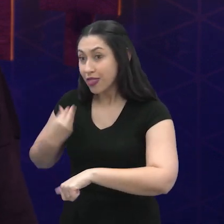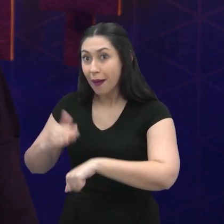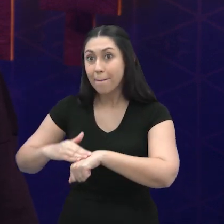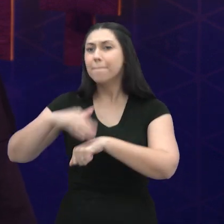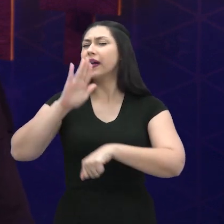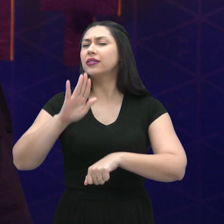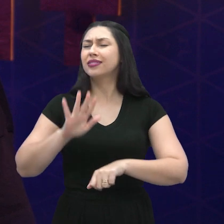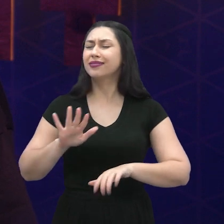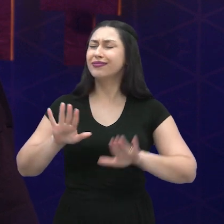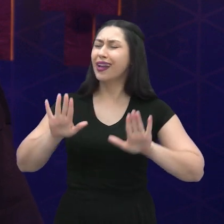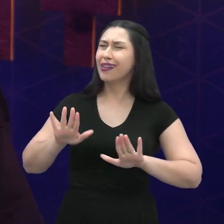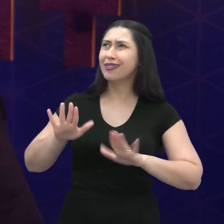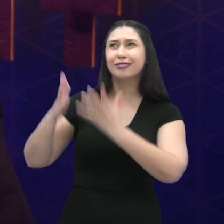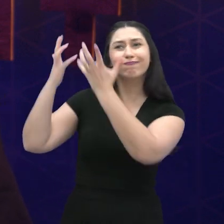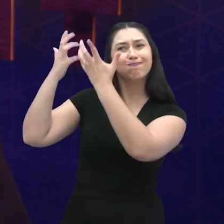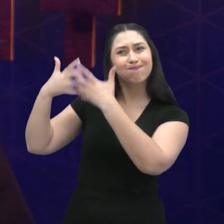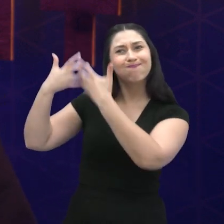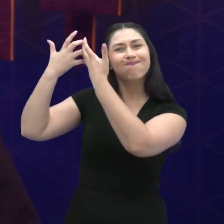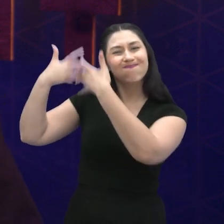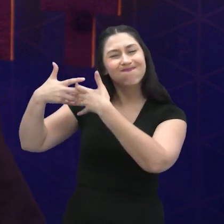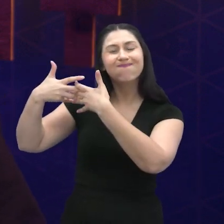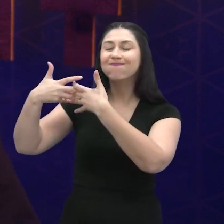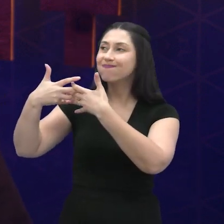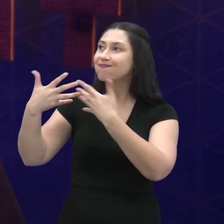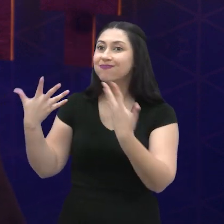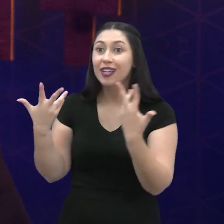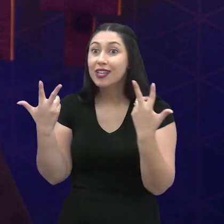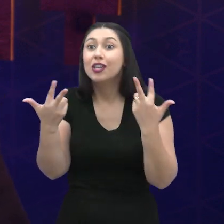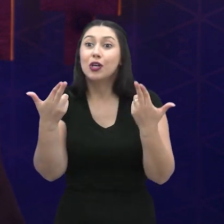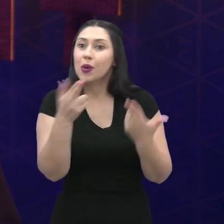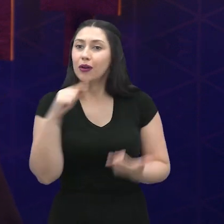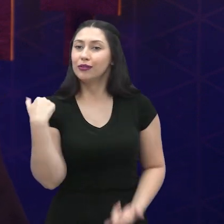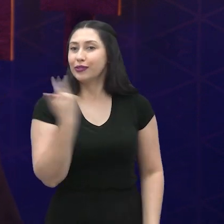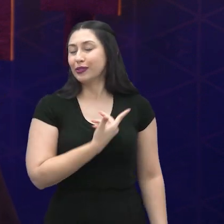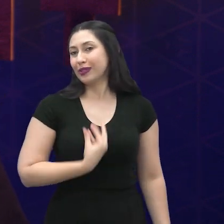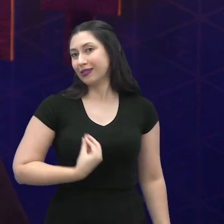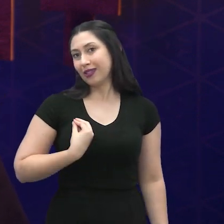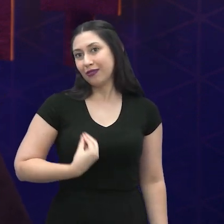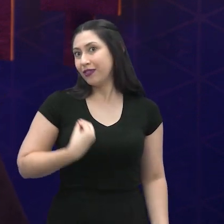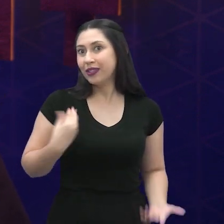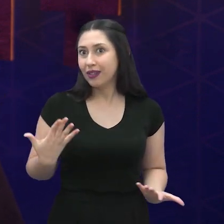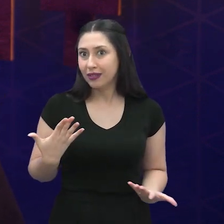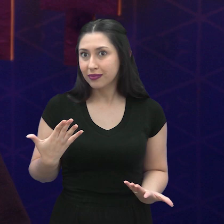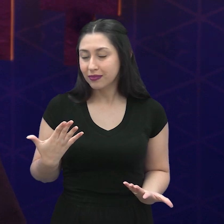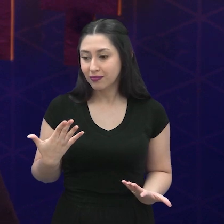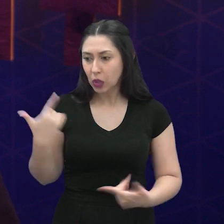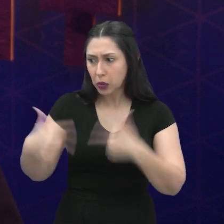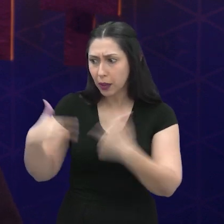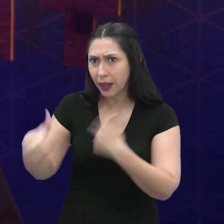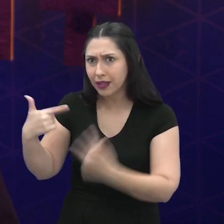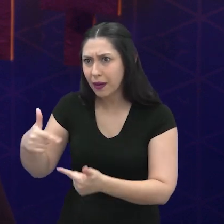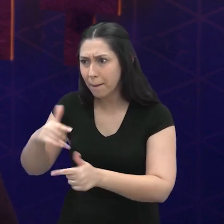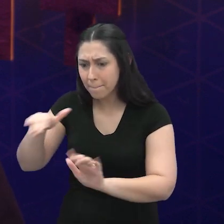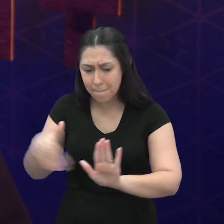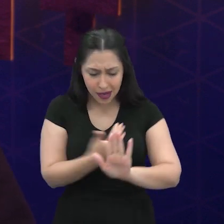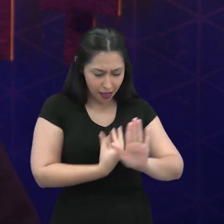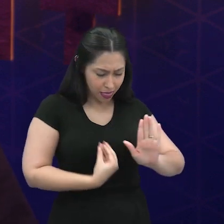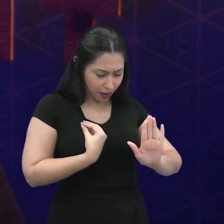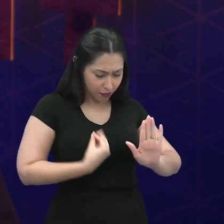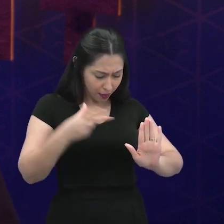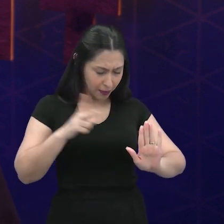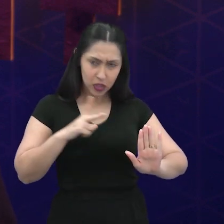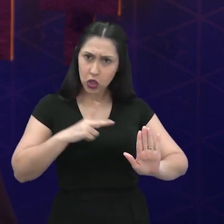você vive, mas daí fica essa questão, né, que eu acho que é a mesma do VAT, vida além do trabalho. Não